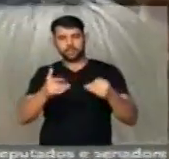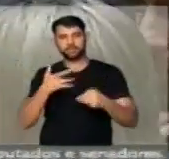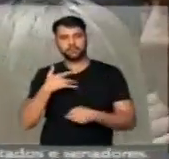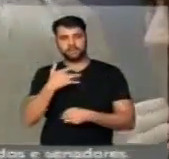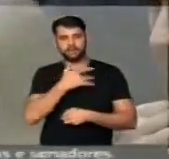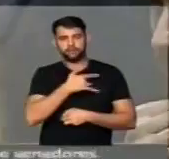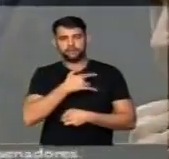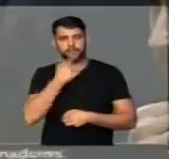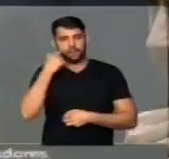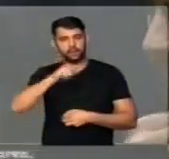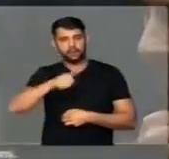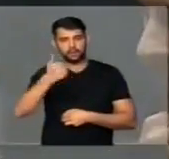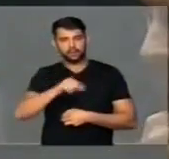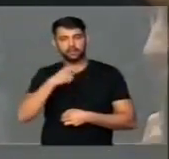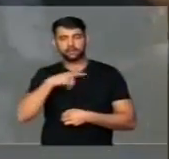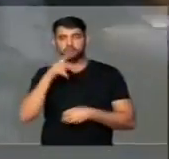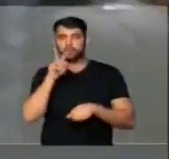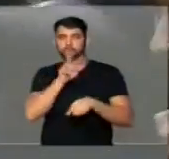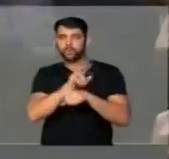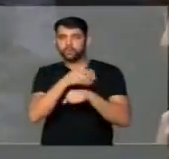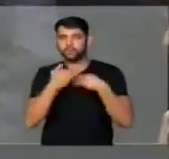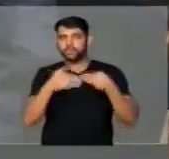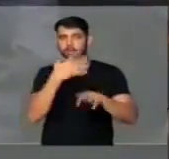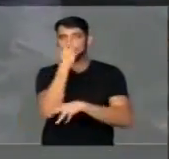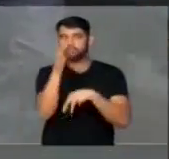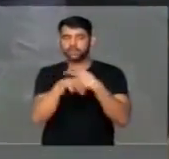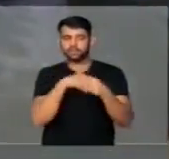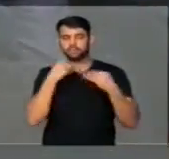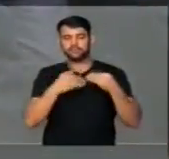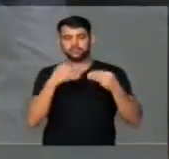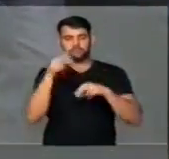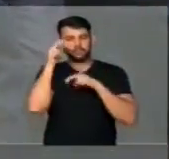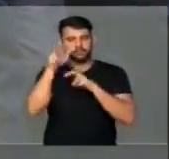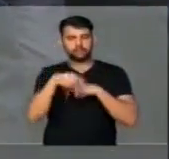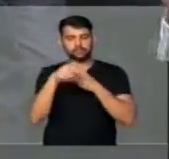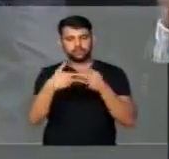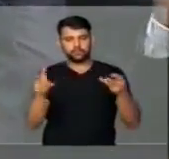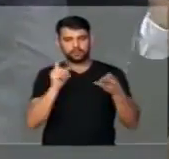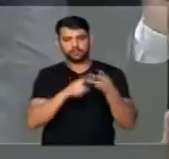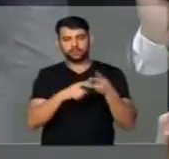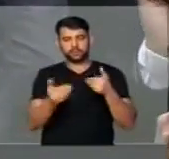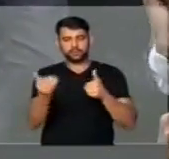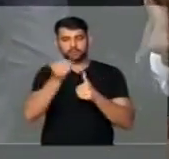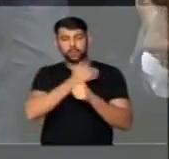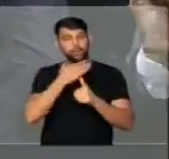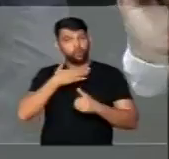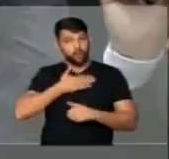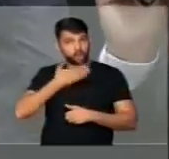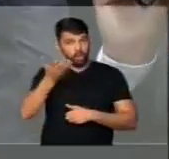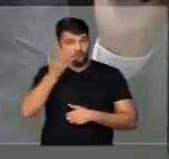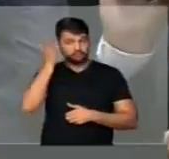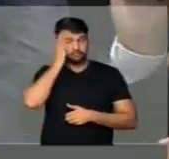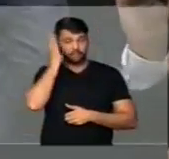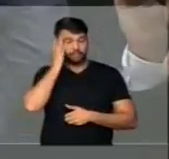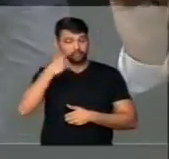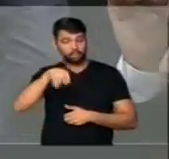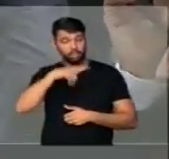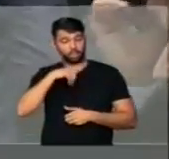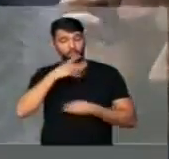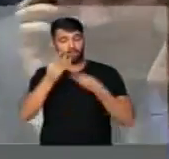Saúde, Ministério do Meio Ambiente e o Ministério da Agricultura. Eu quero saber